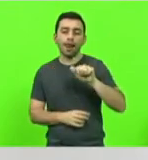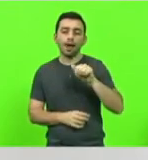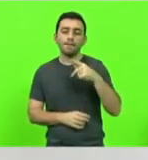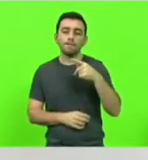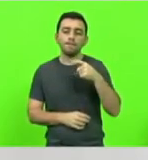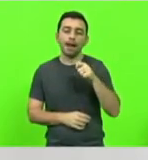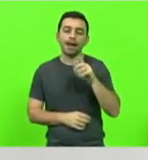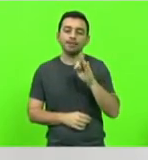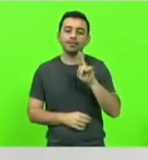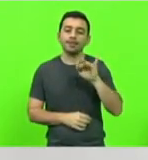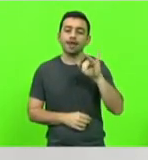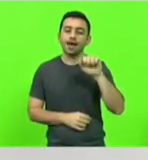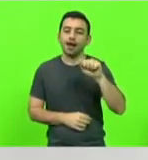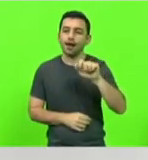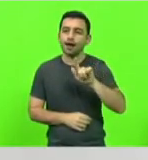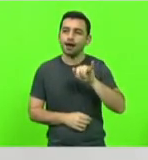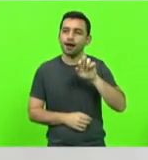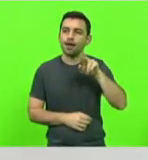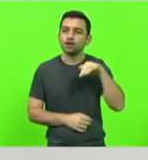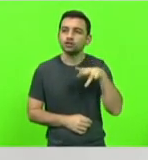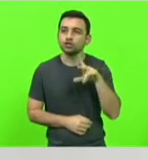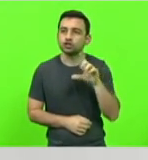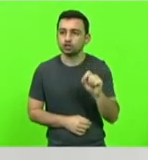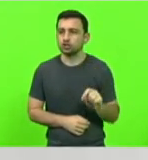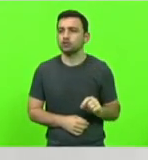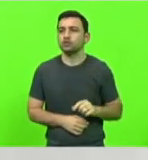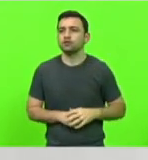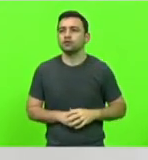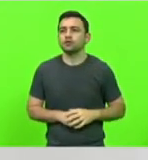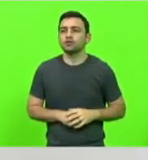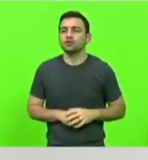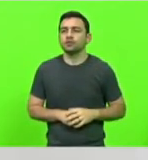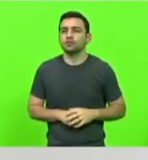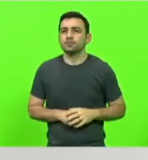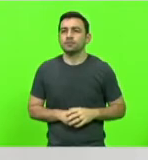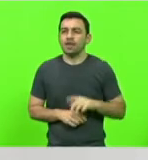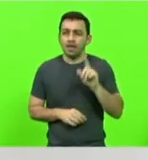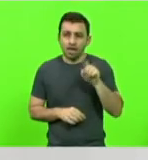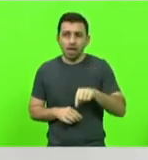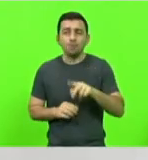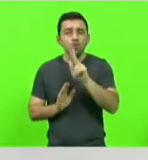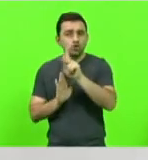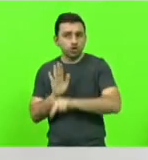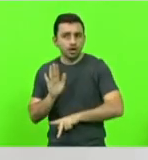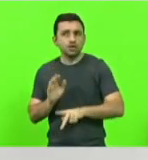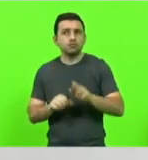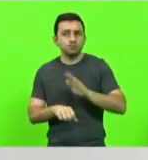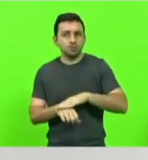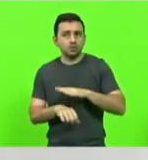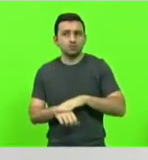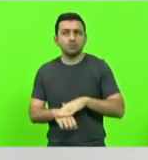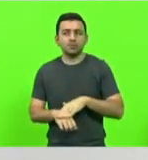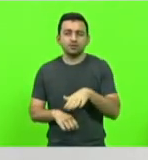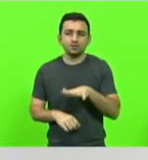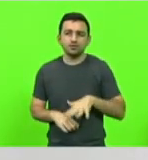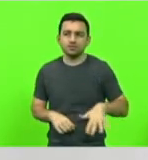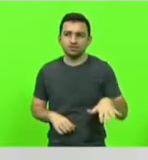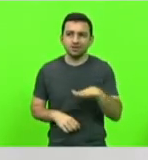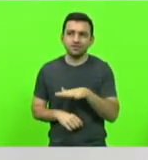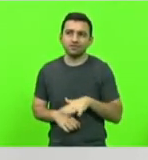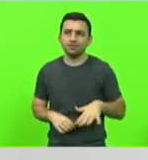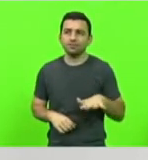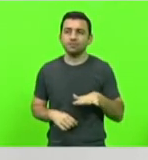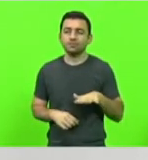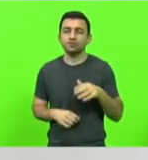a Pátria Grande, um projeto chavista de conduzir os países da América Latina à mais